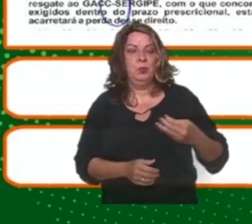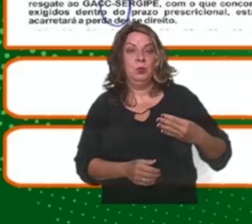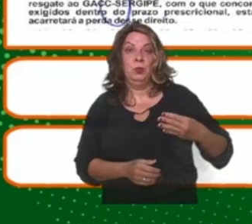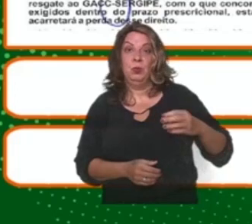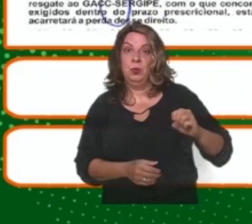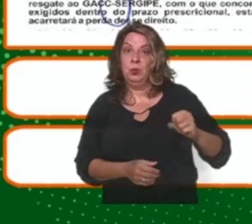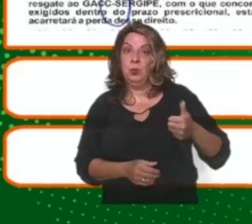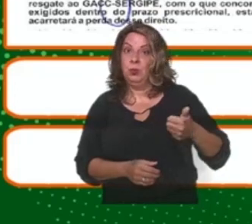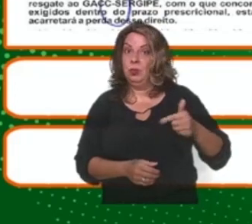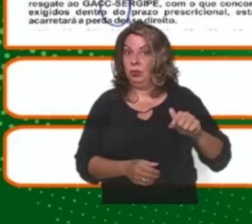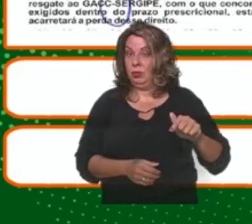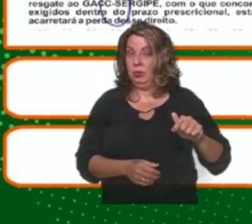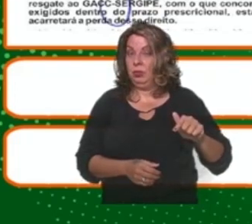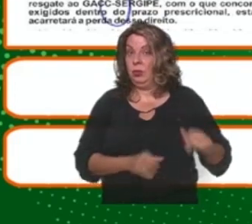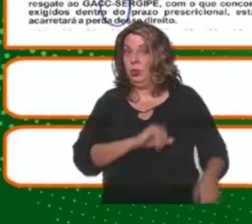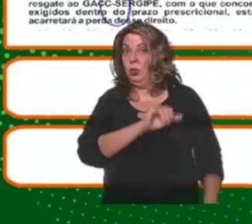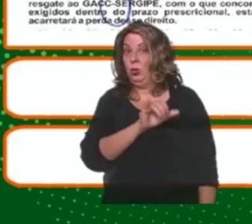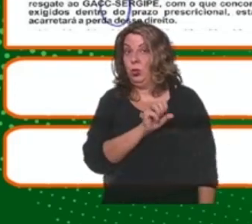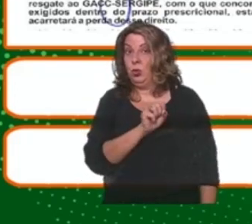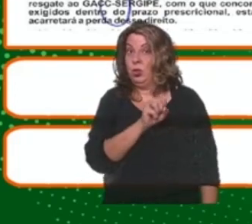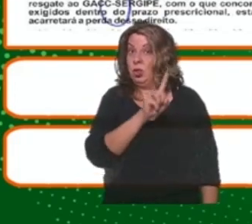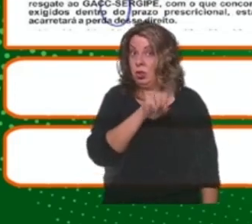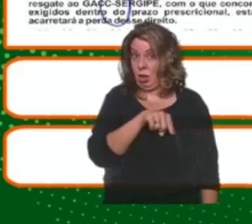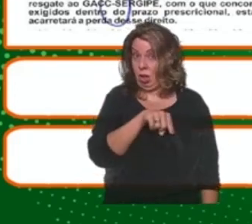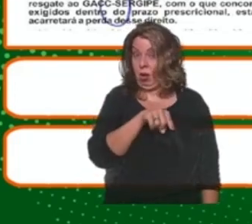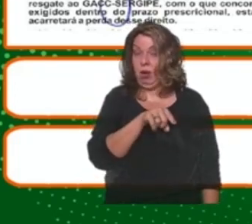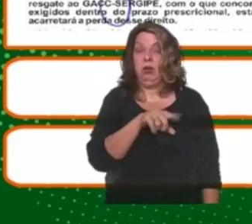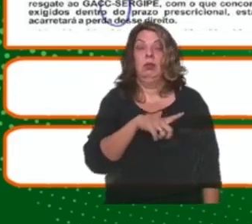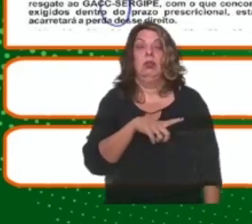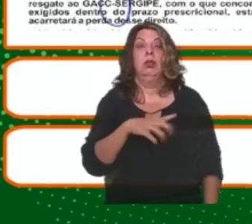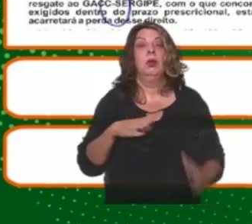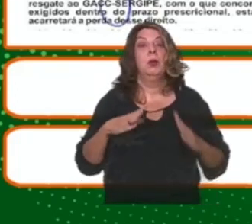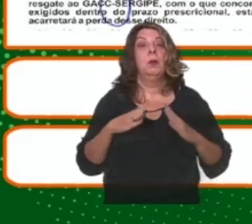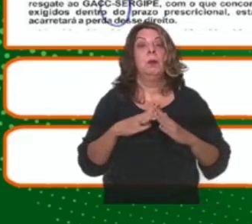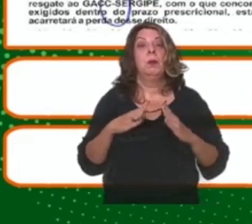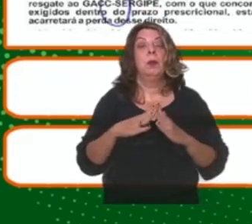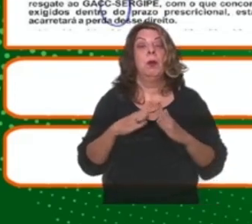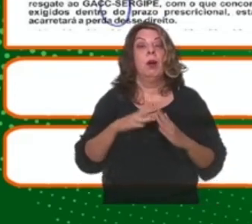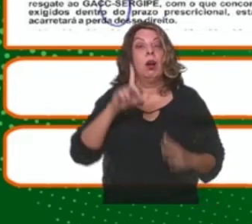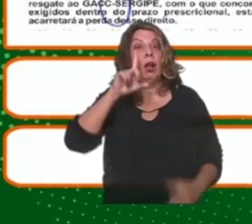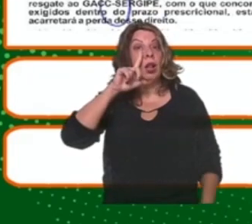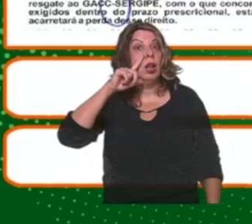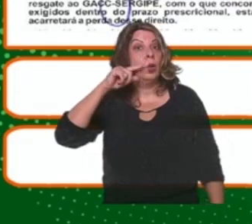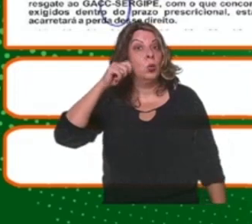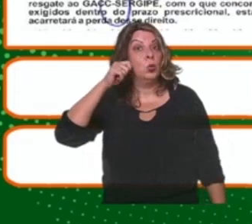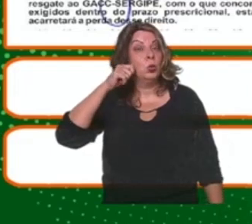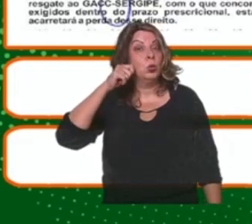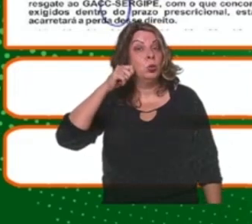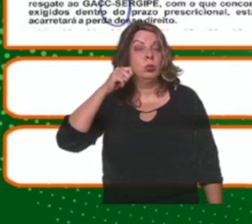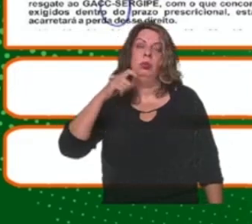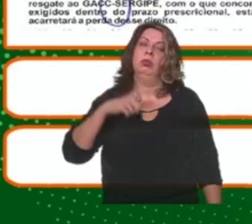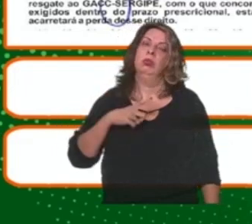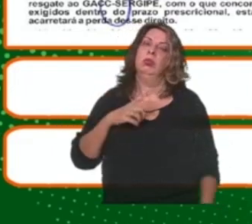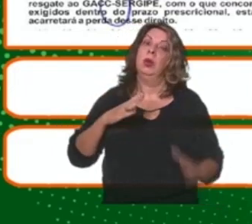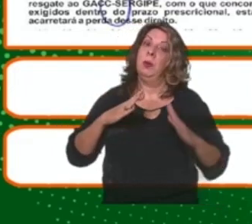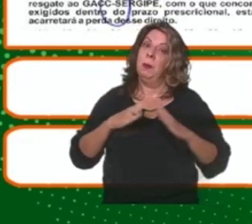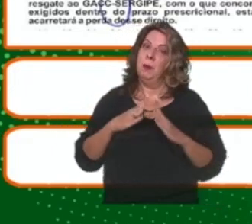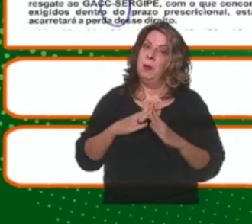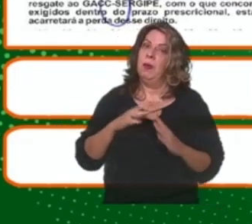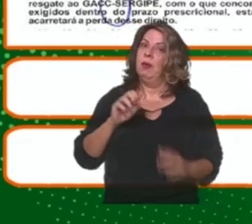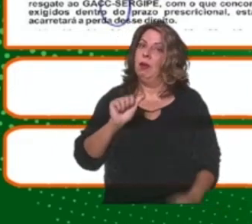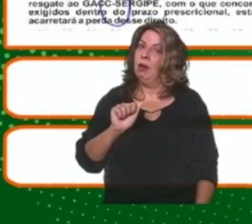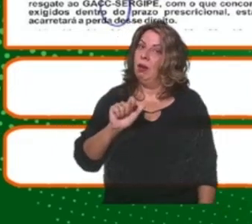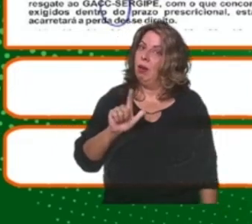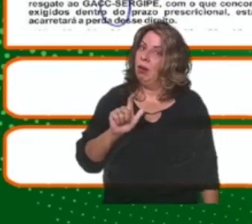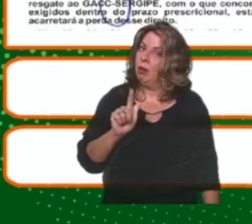014817, numeração do José Ora Filho, de Alagoas, olha só, mas mora lá, deve ser o bairro Alagoas, em Estância, mora em Estância.